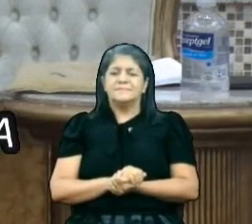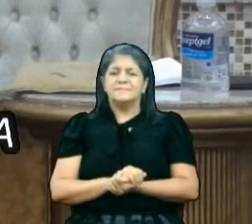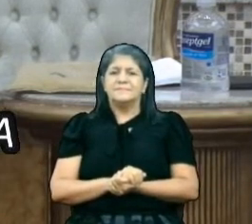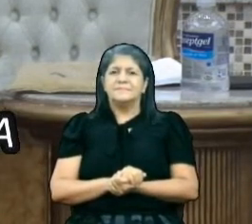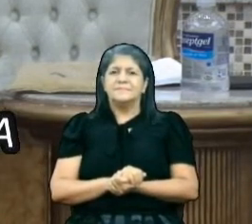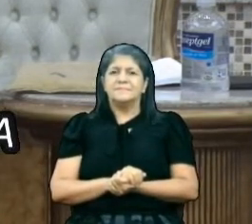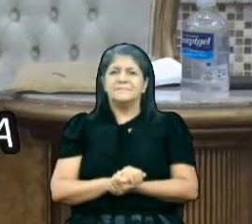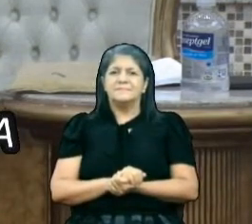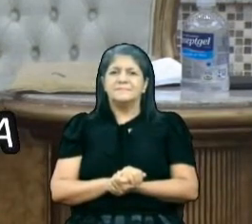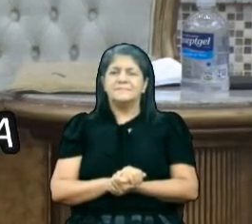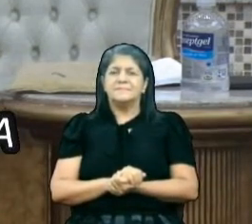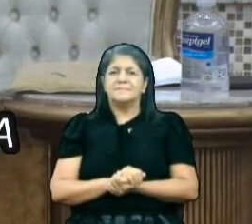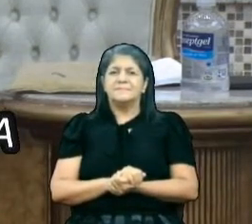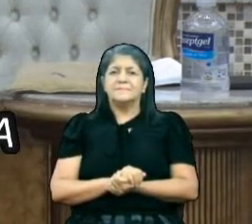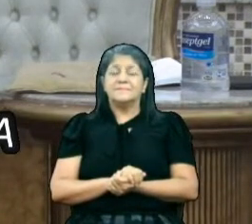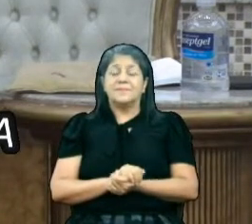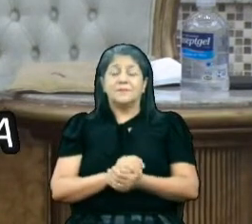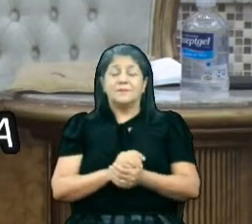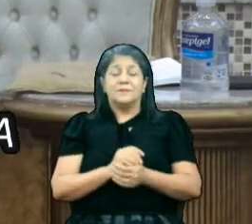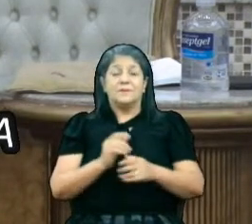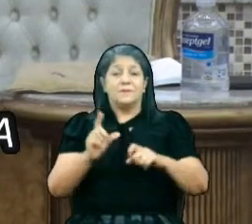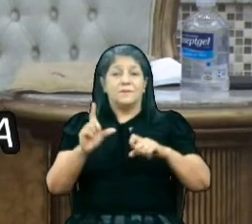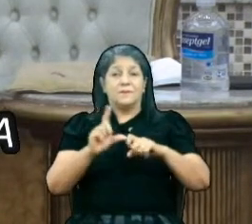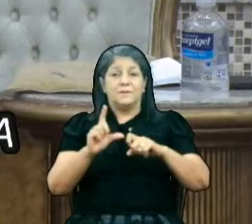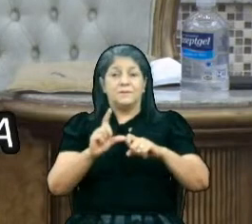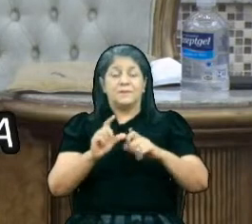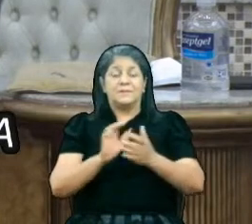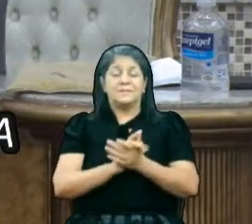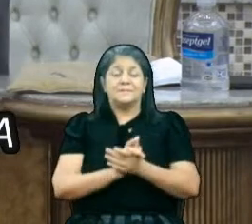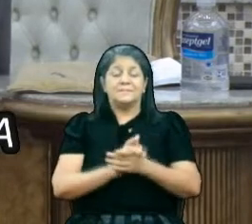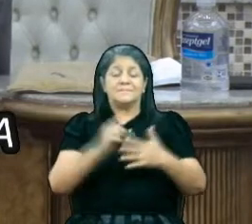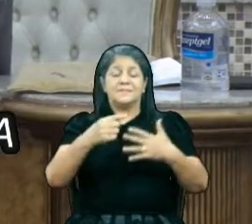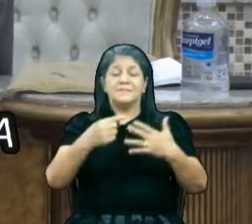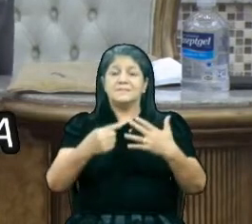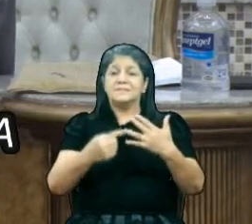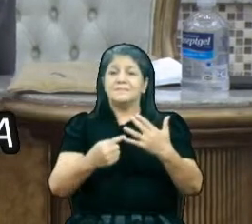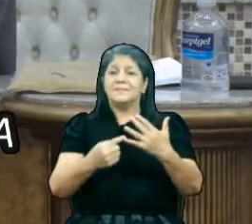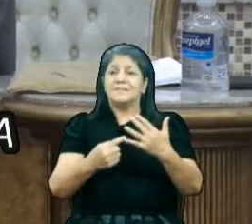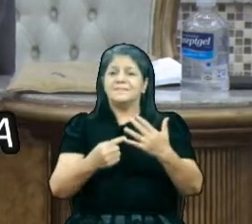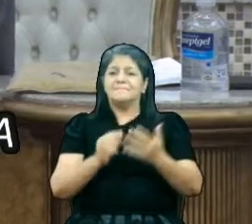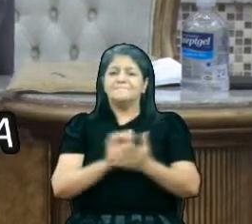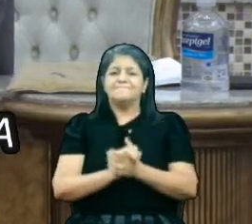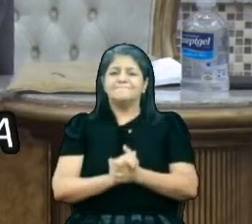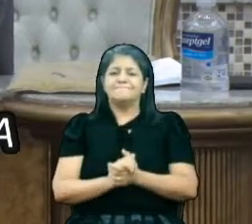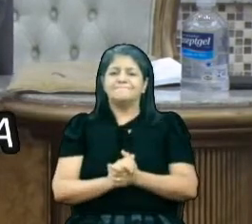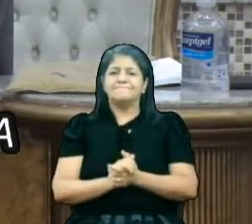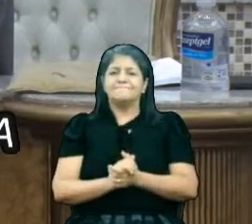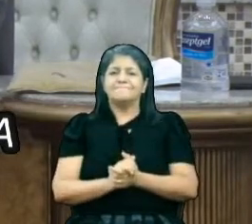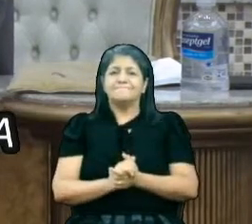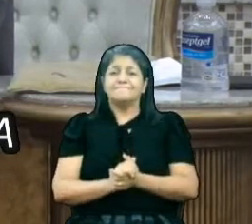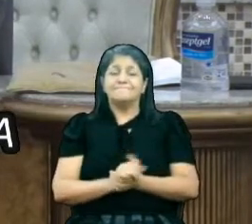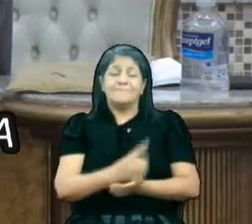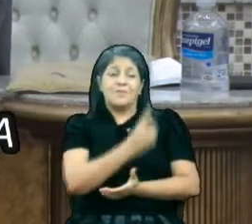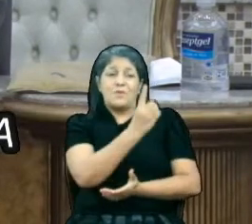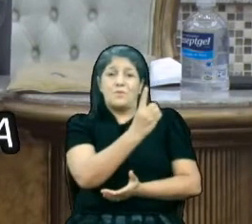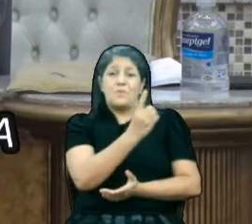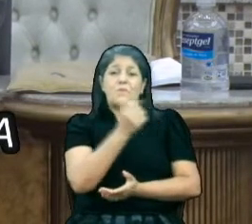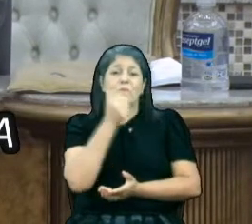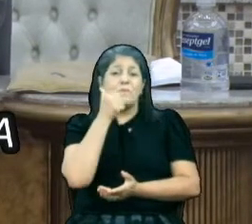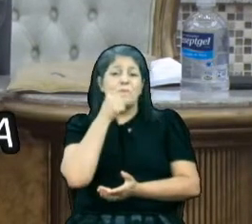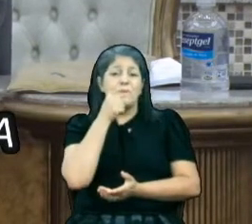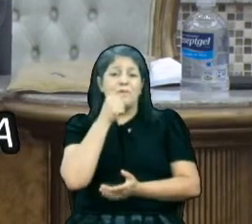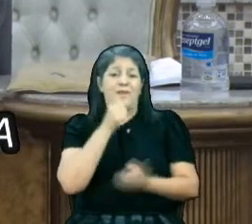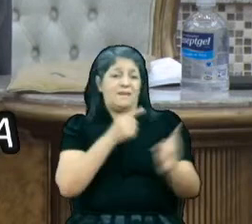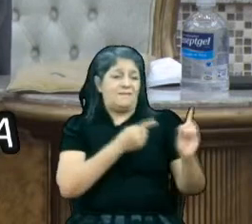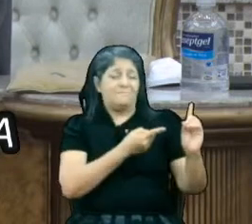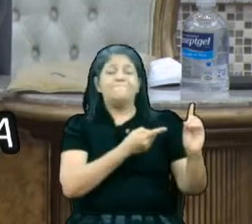G1 o Lucas 15 do versículo 8 ao 10 e está escrito ali os irmãos podem ler juntamente comigo